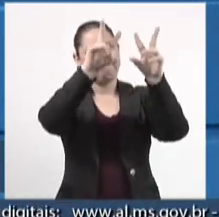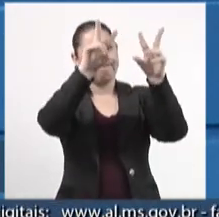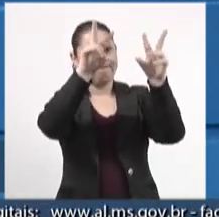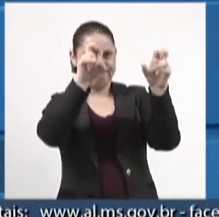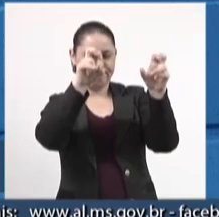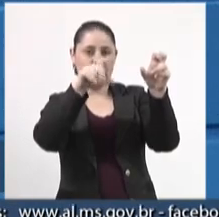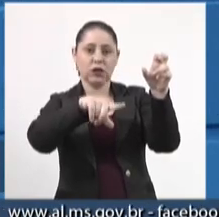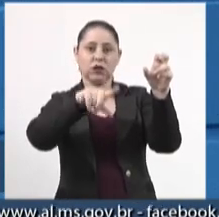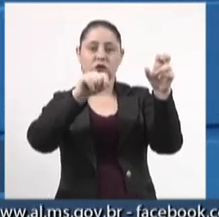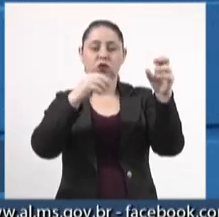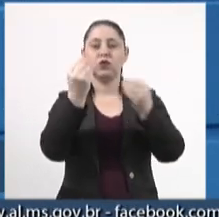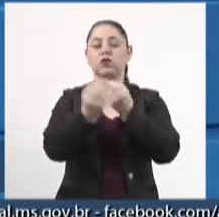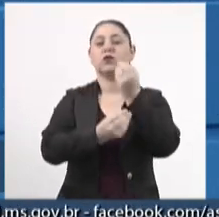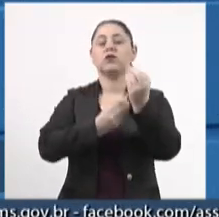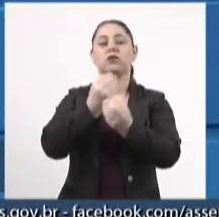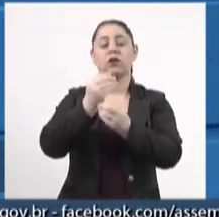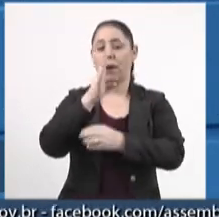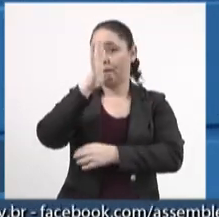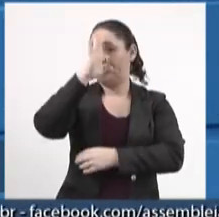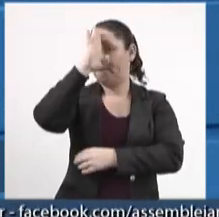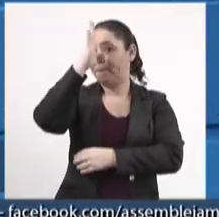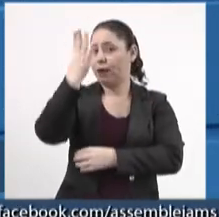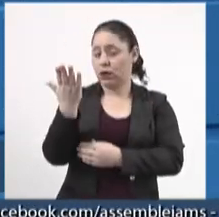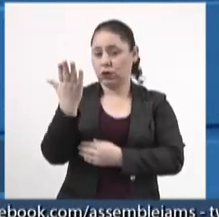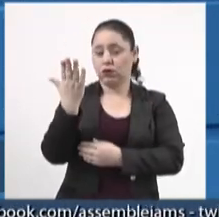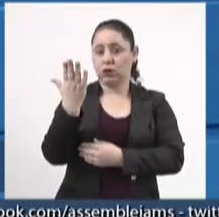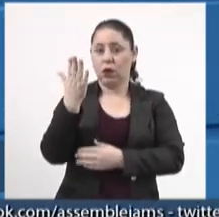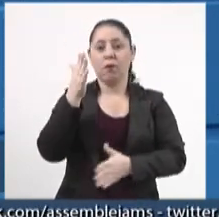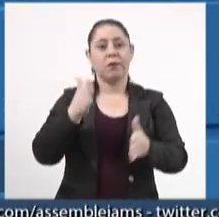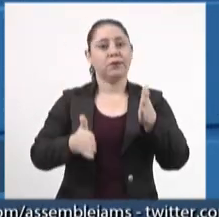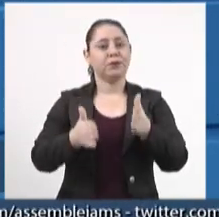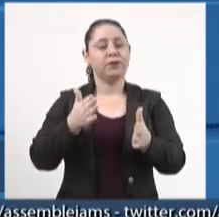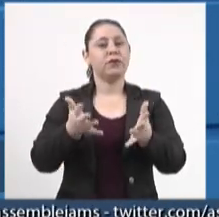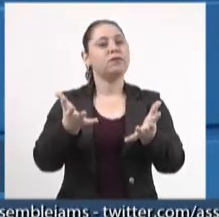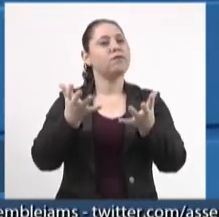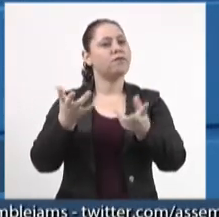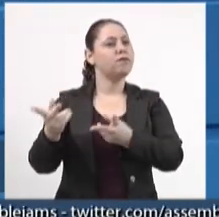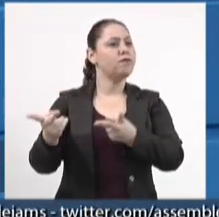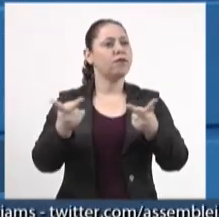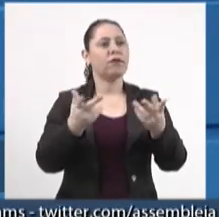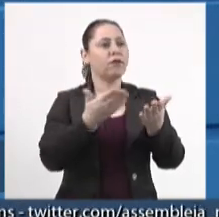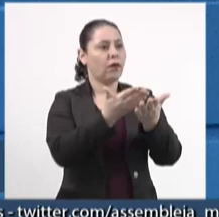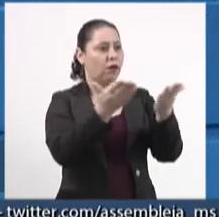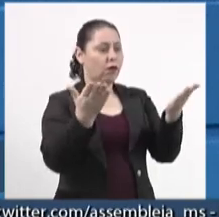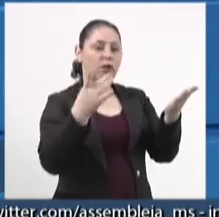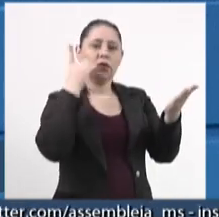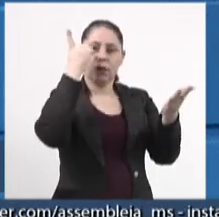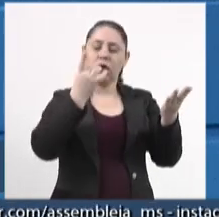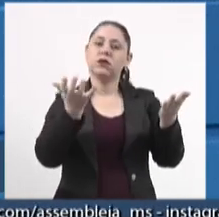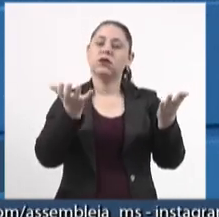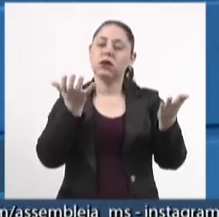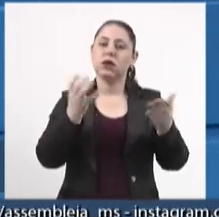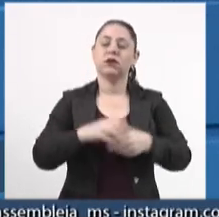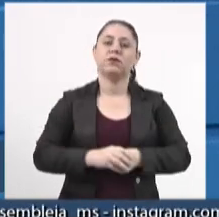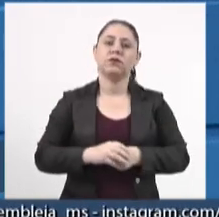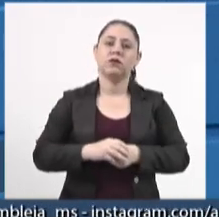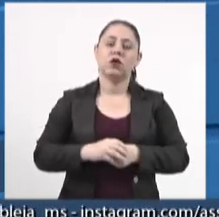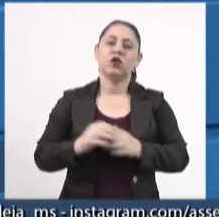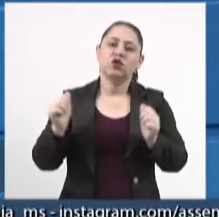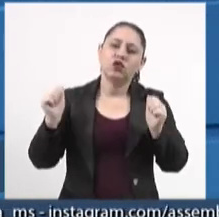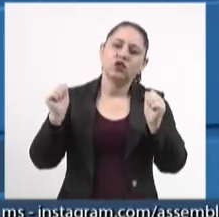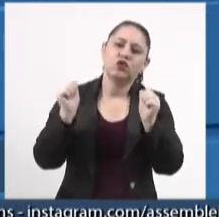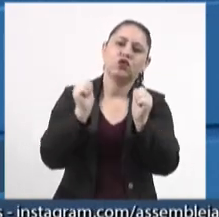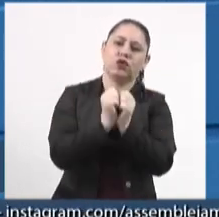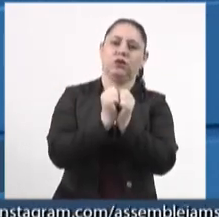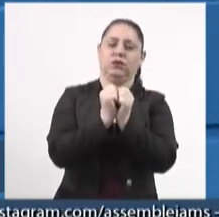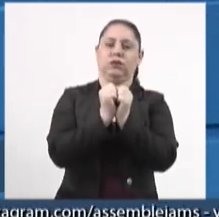que nós elegemos como prioritários do nosso mandato e quero convidar os demais parlamentares que queiram somar